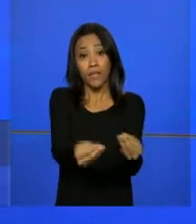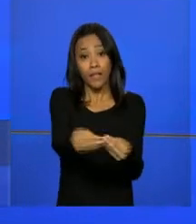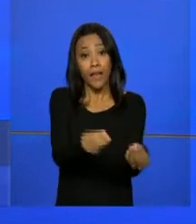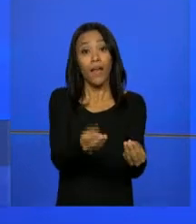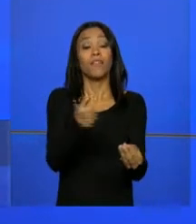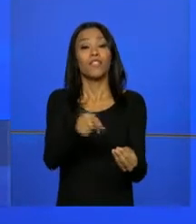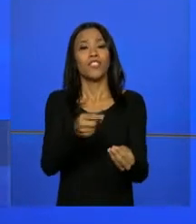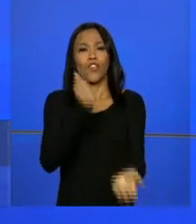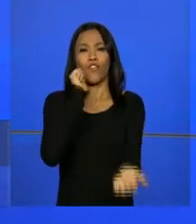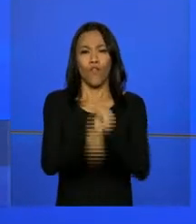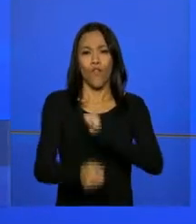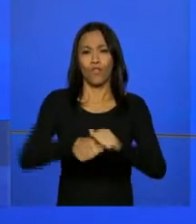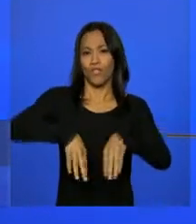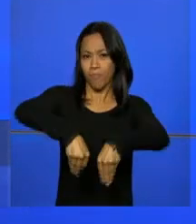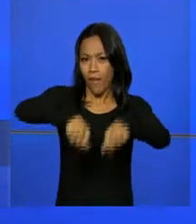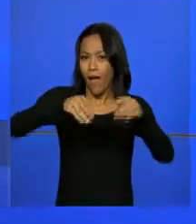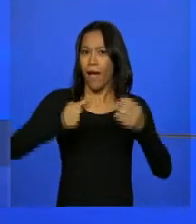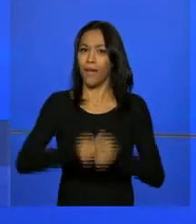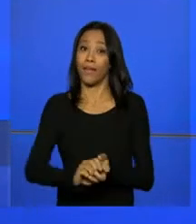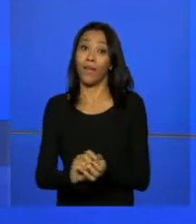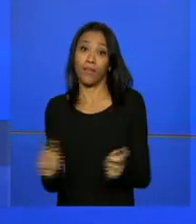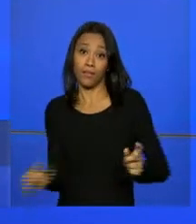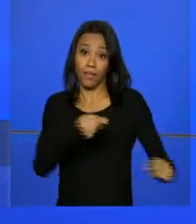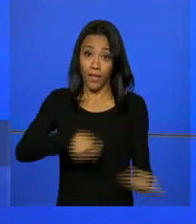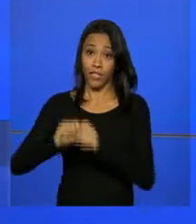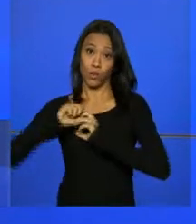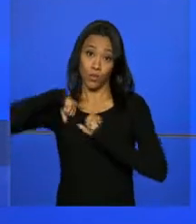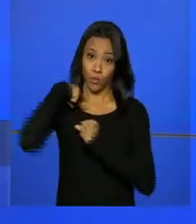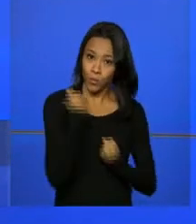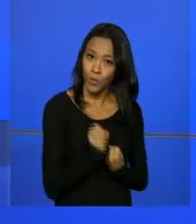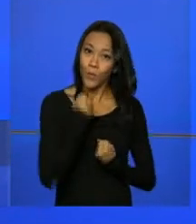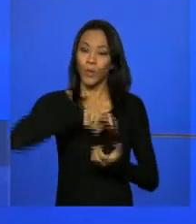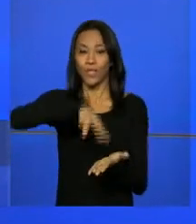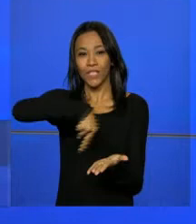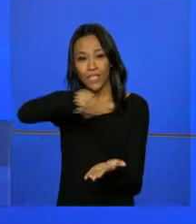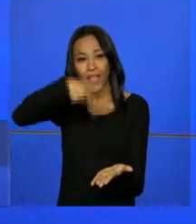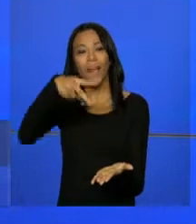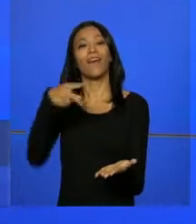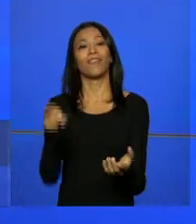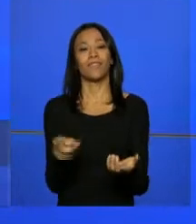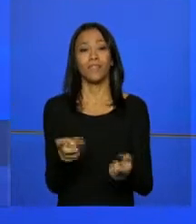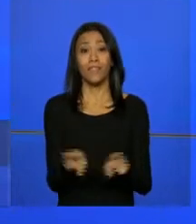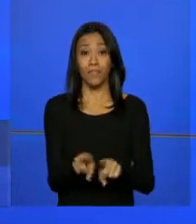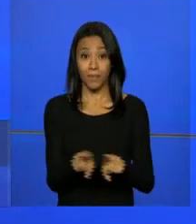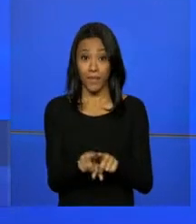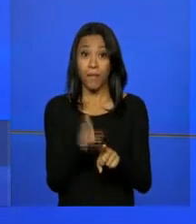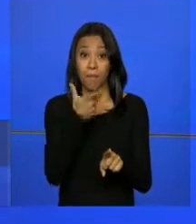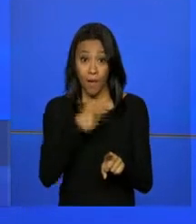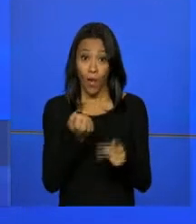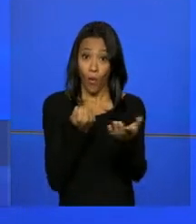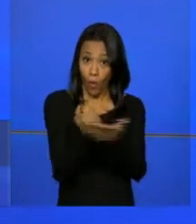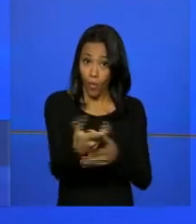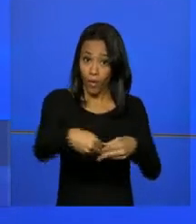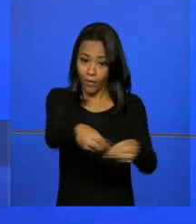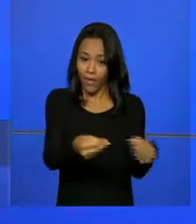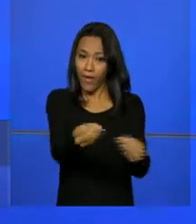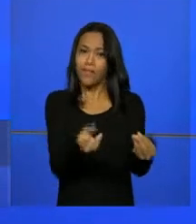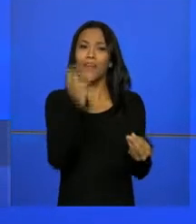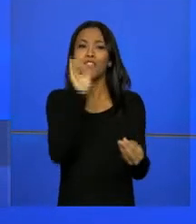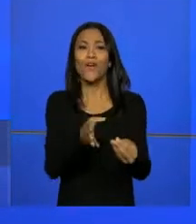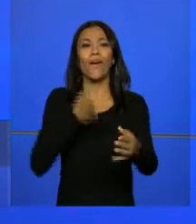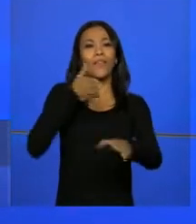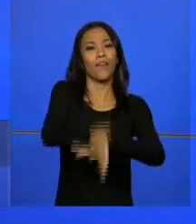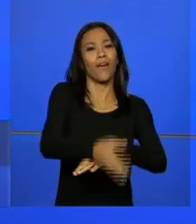para jogos de vôlei de praia tênis judô ginástica rítmica e artística para comprar o ingresso basta